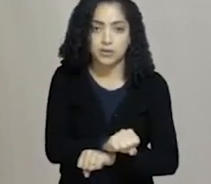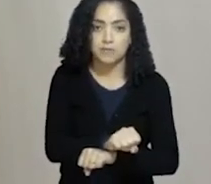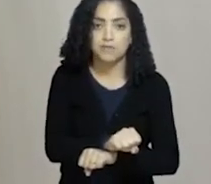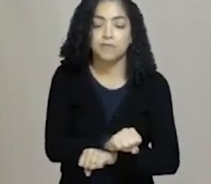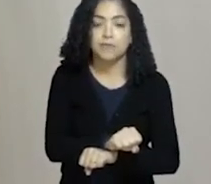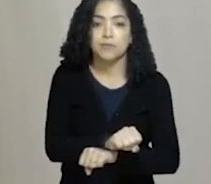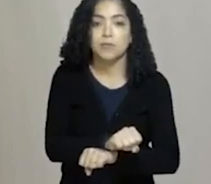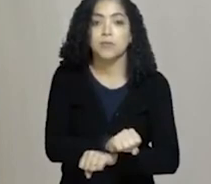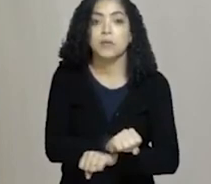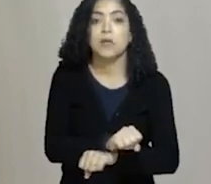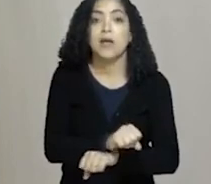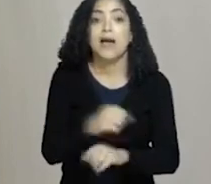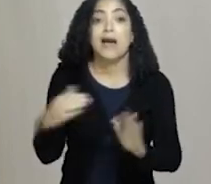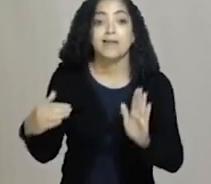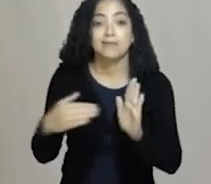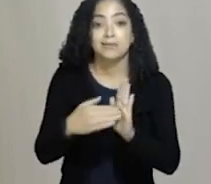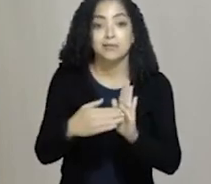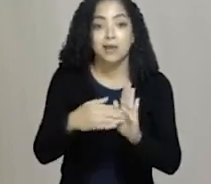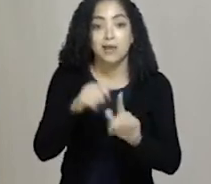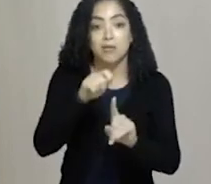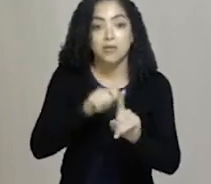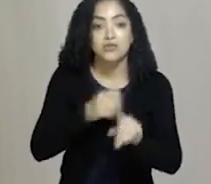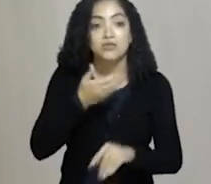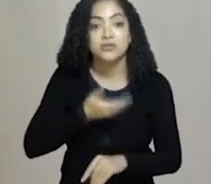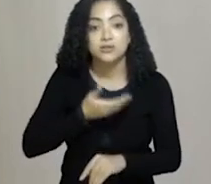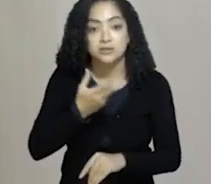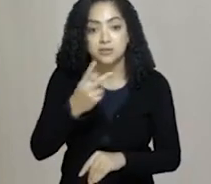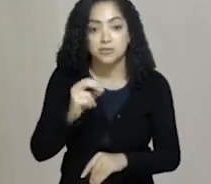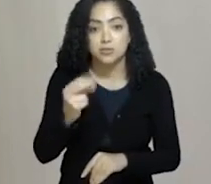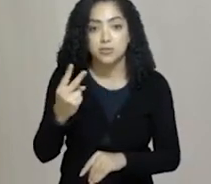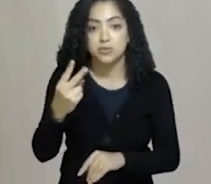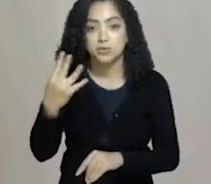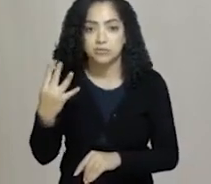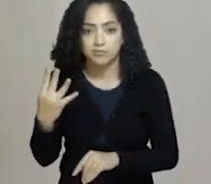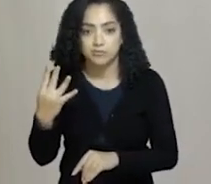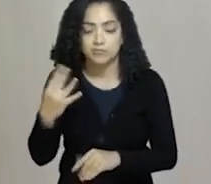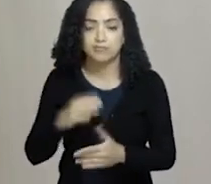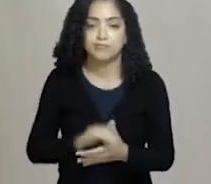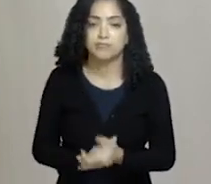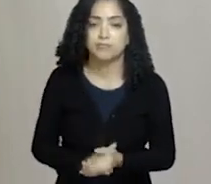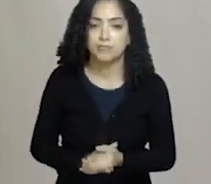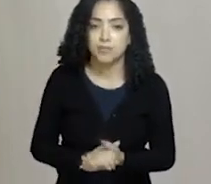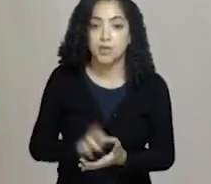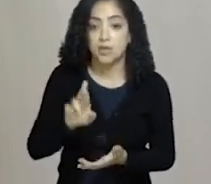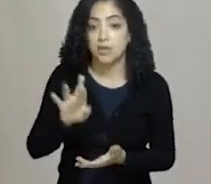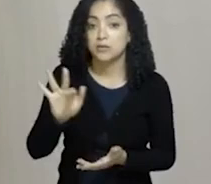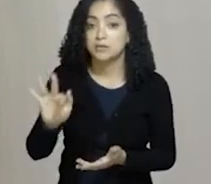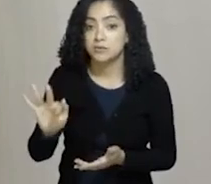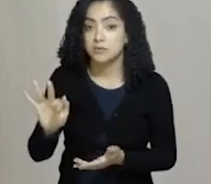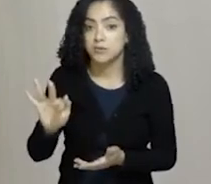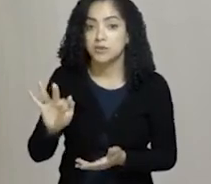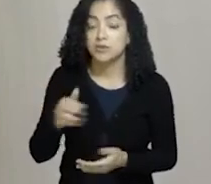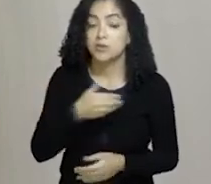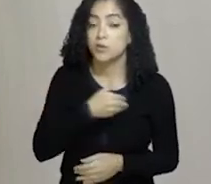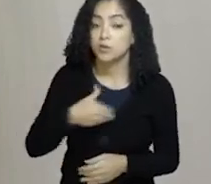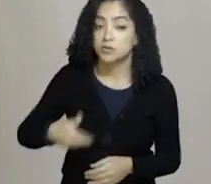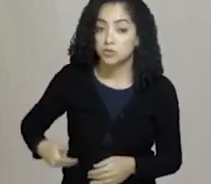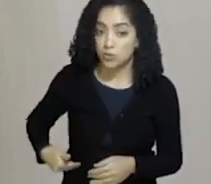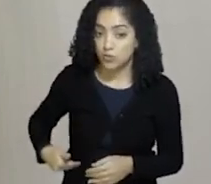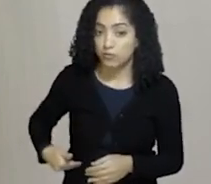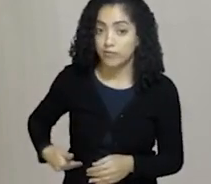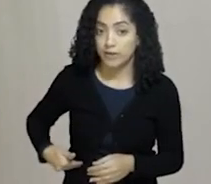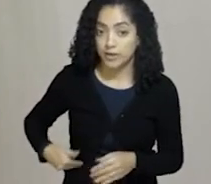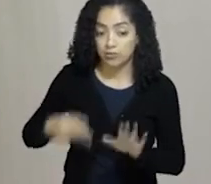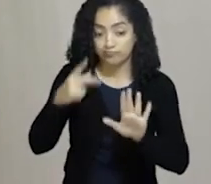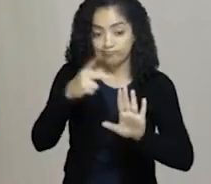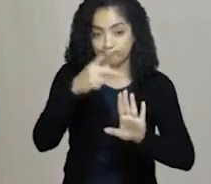dezembro de 2024 estou falando aqui da Receita Federal o governo Lula por intermédio dessa